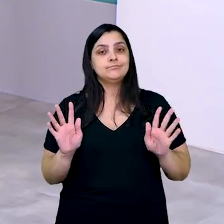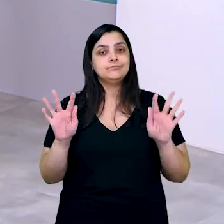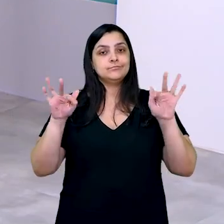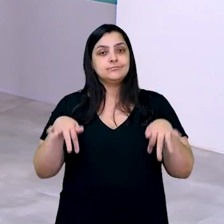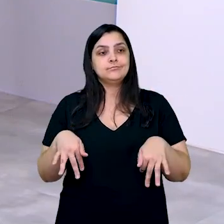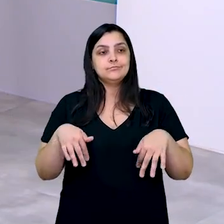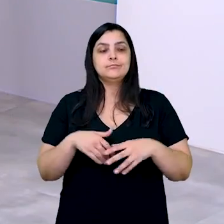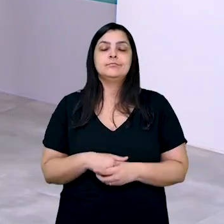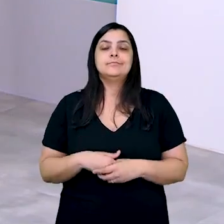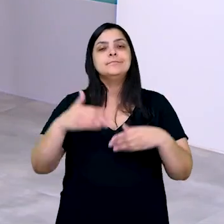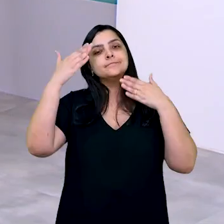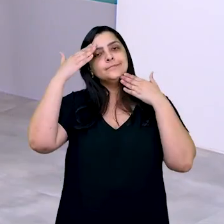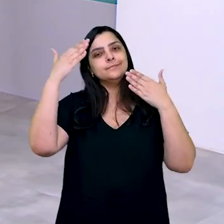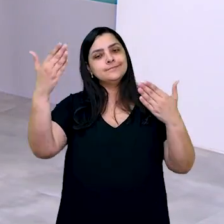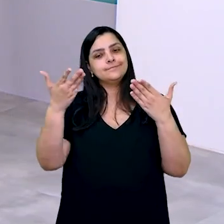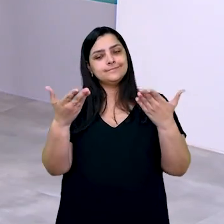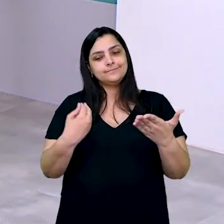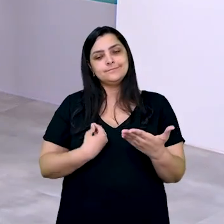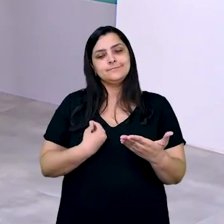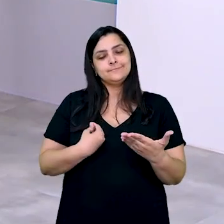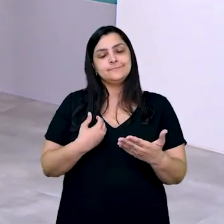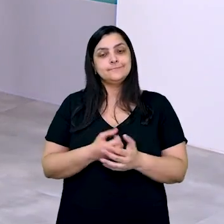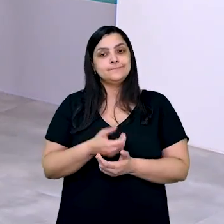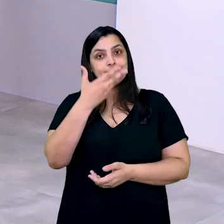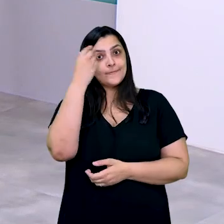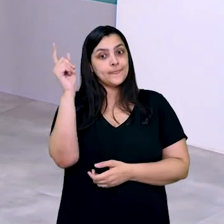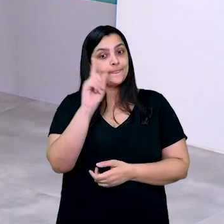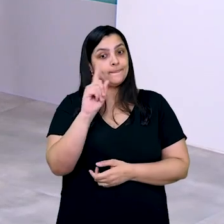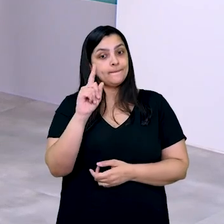Bom, por hoje a gente fica por aqui. Muito obrigada pela sua